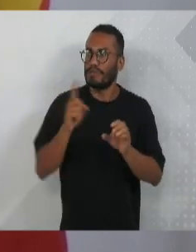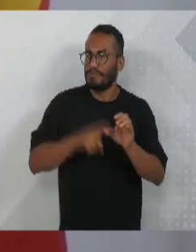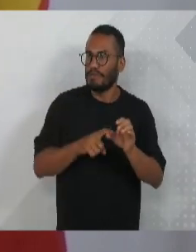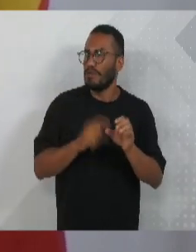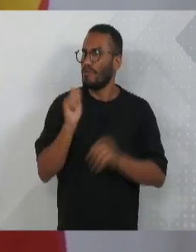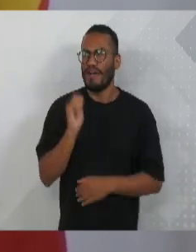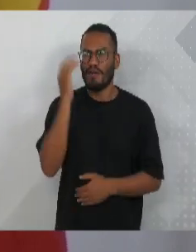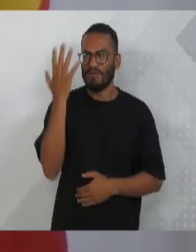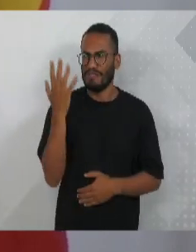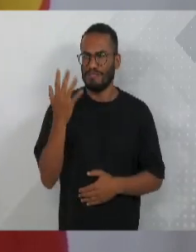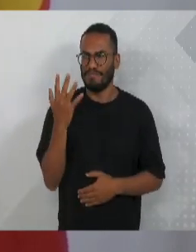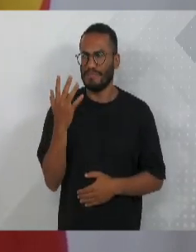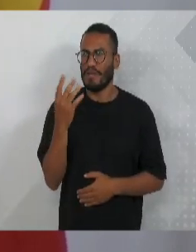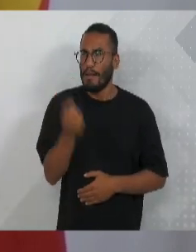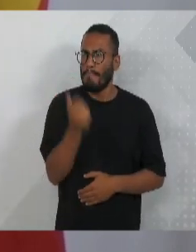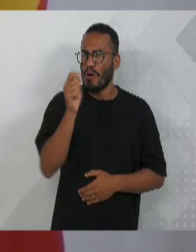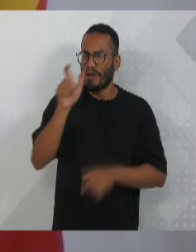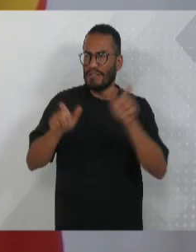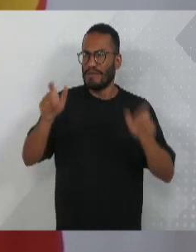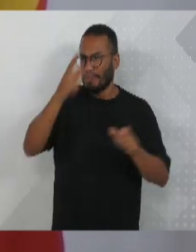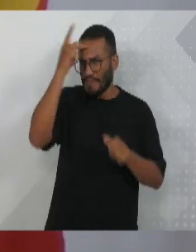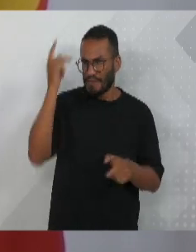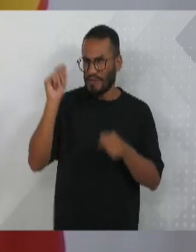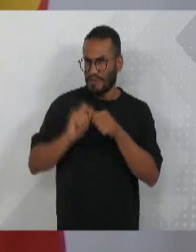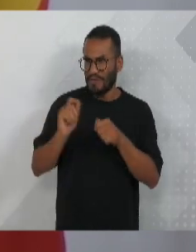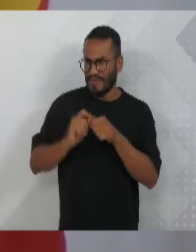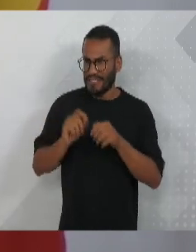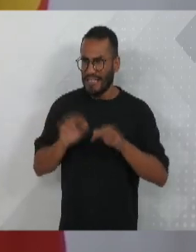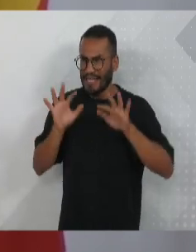não vai acontecer. Vão ser poucas pessoas que vão fazer